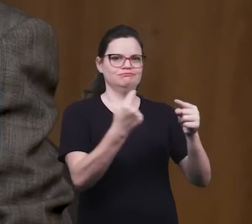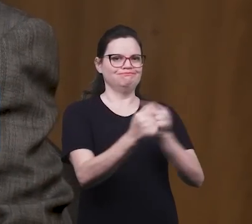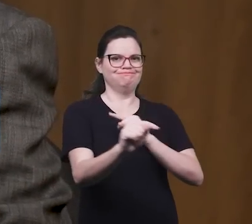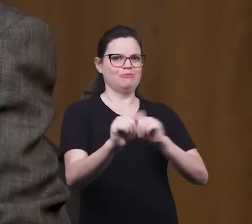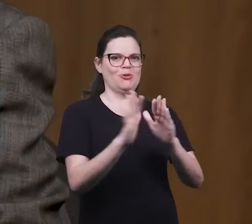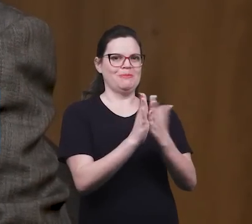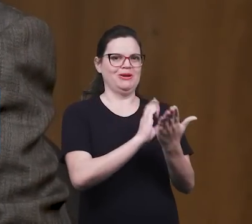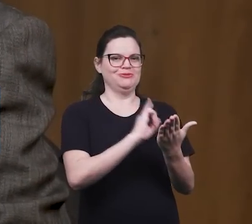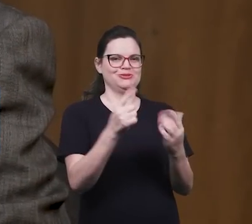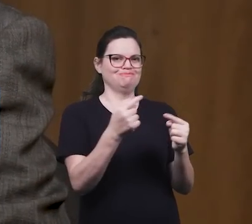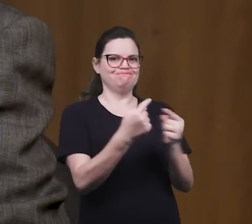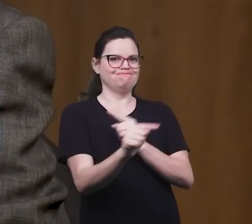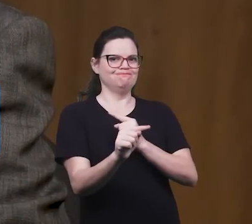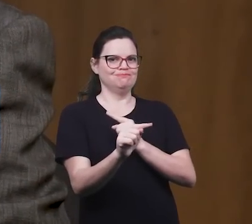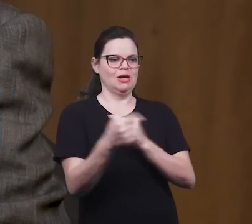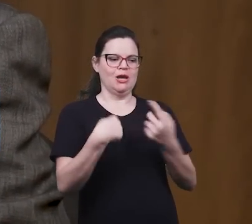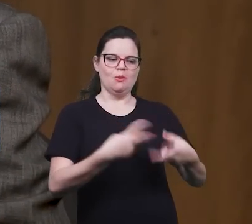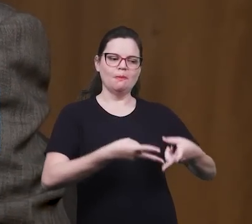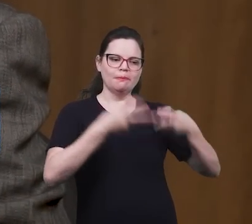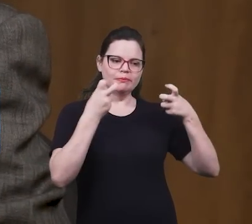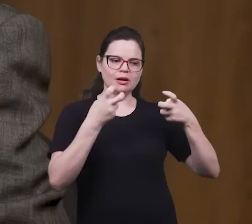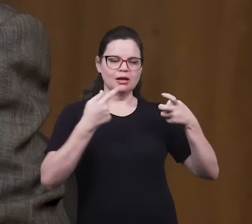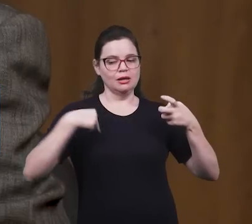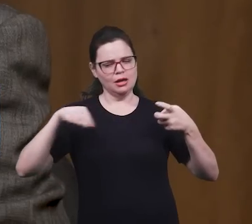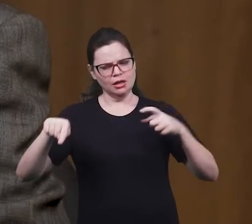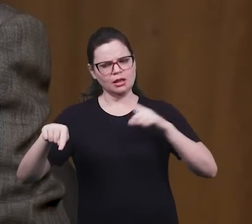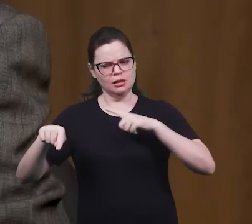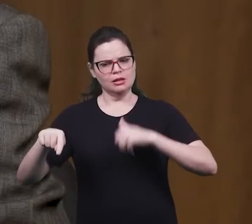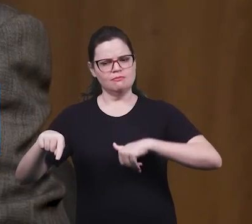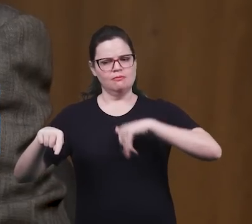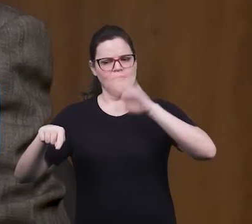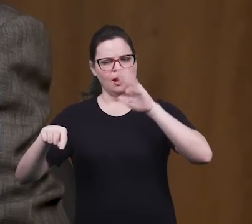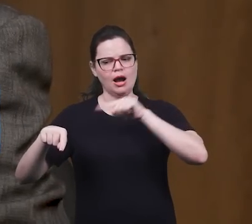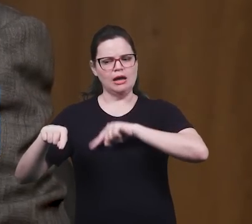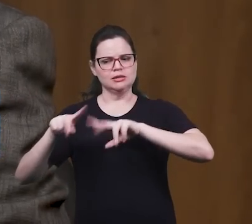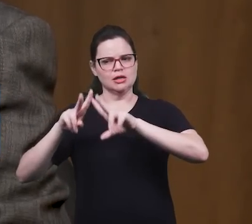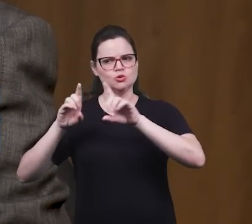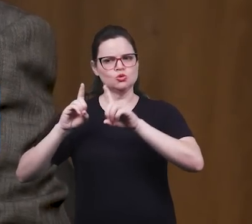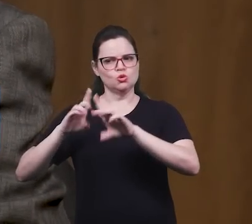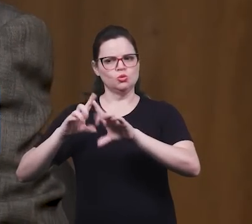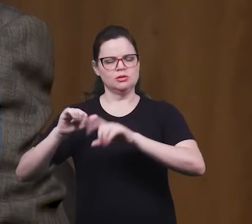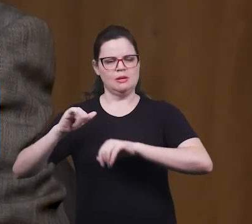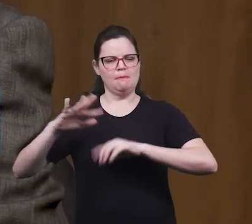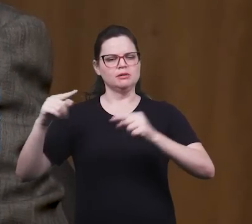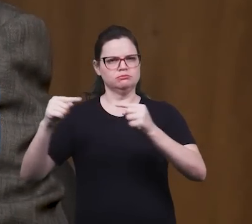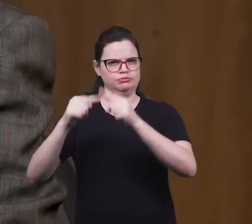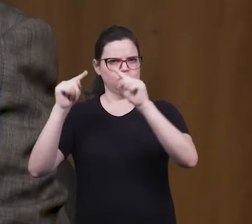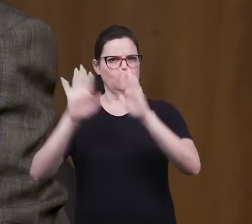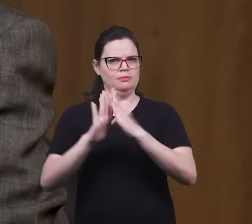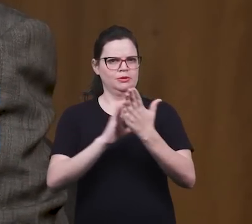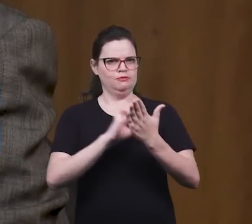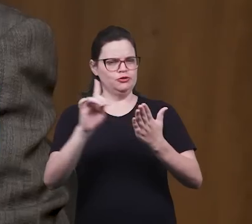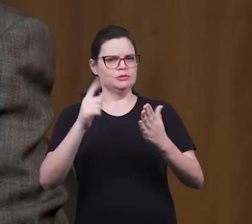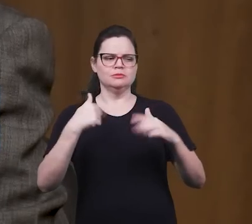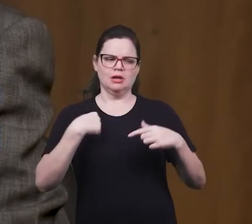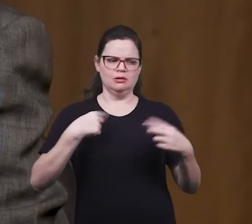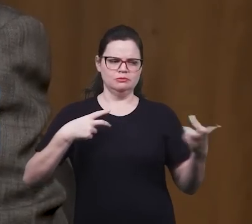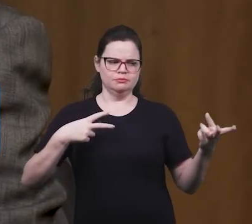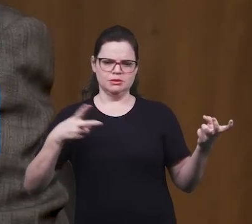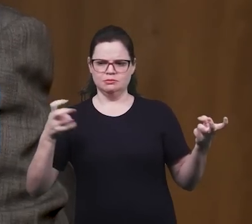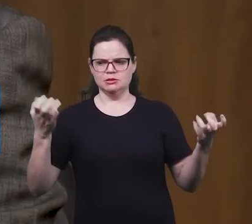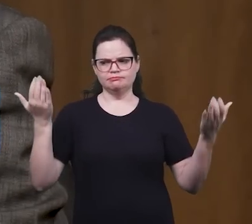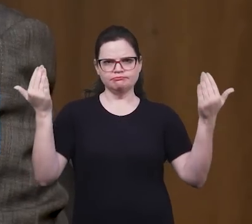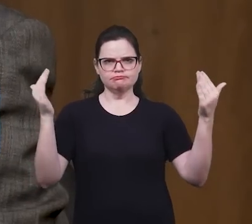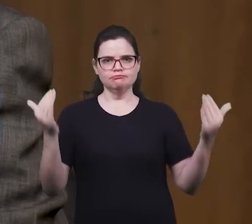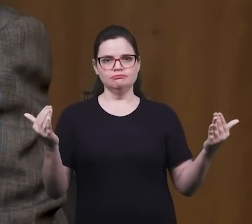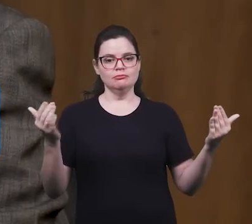bíblico, e aquilo me levou naturalmente a vir para a igreja Maranata. E quando cheguei, fiquei sabendo que o Senhor já tinha falado